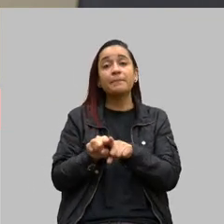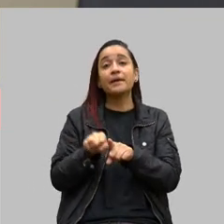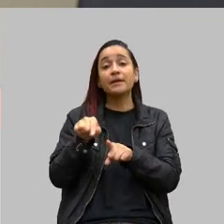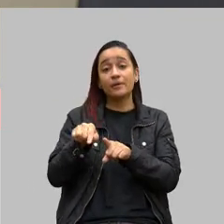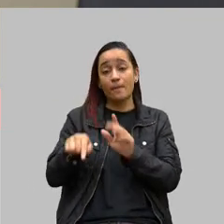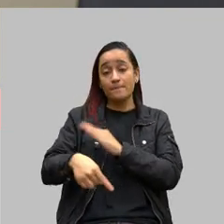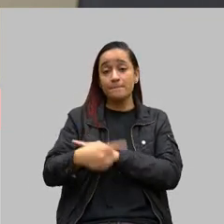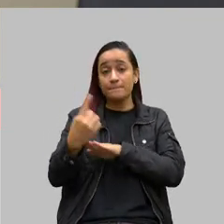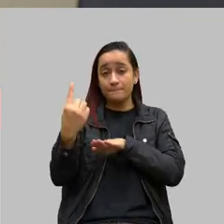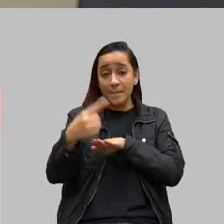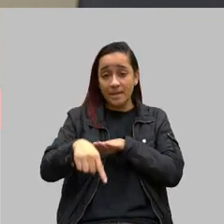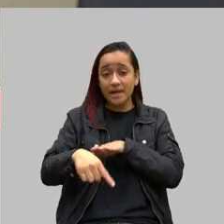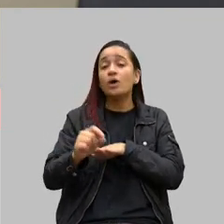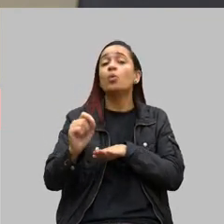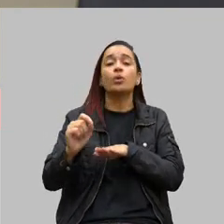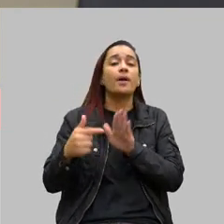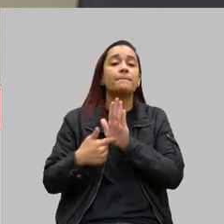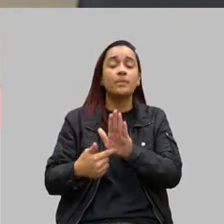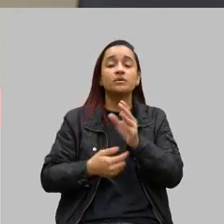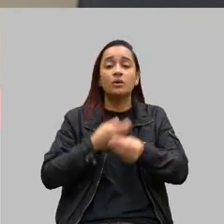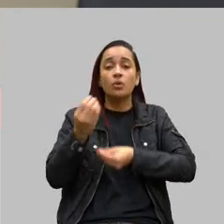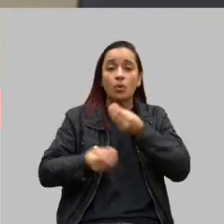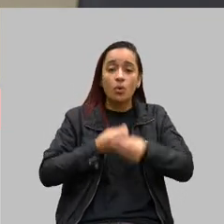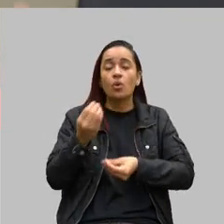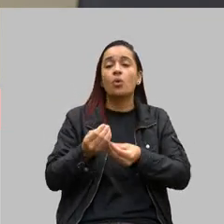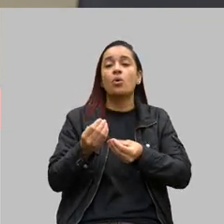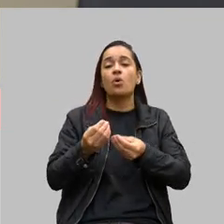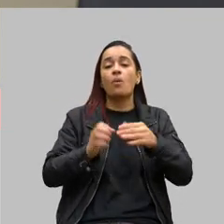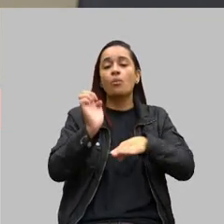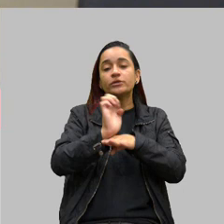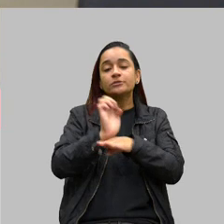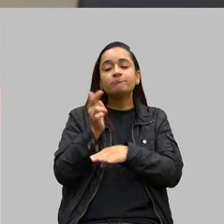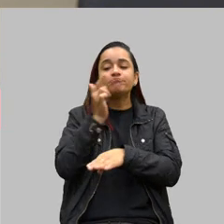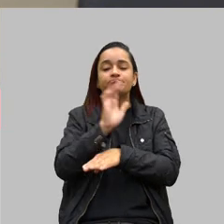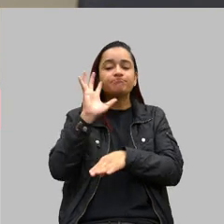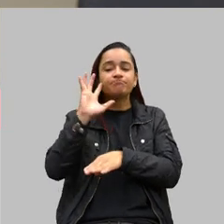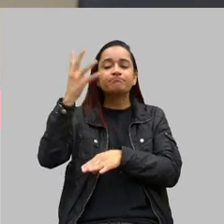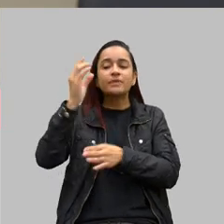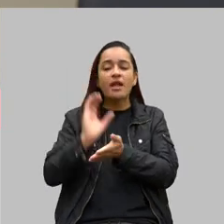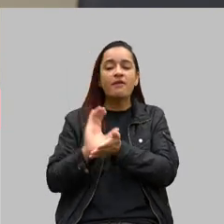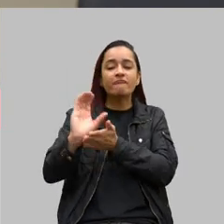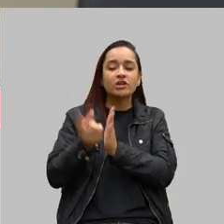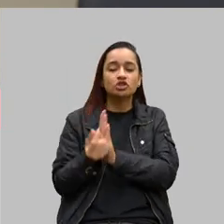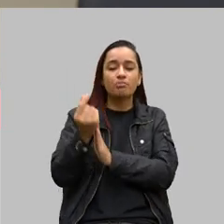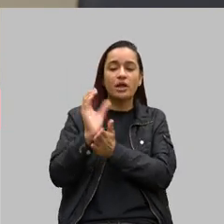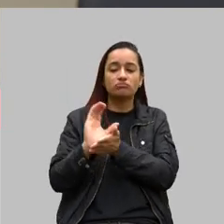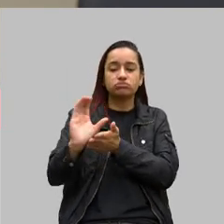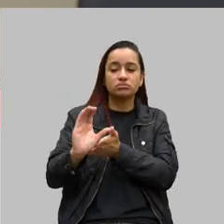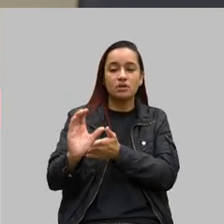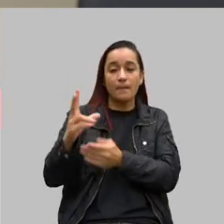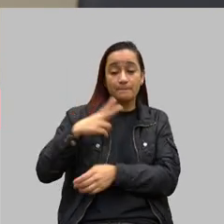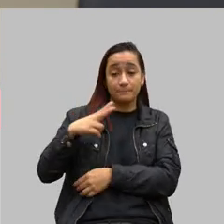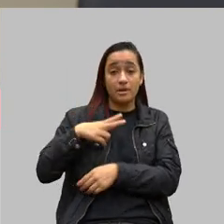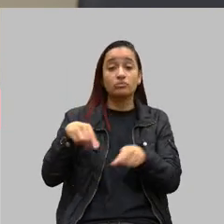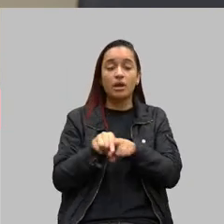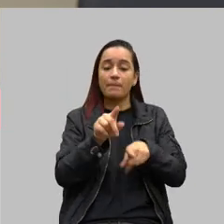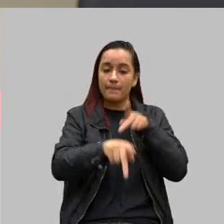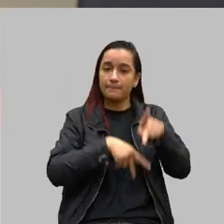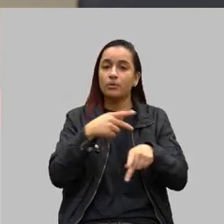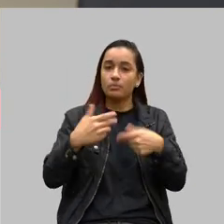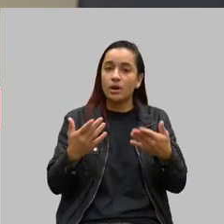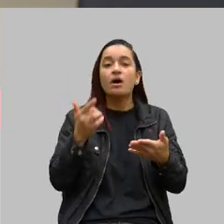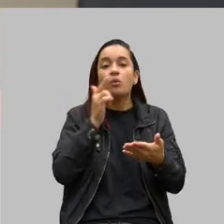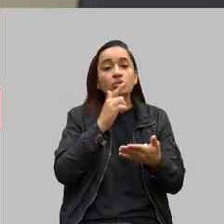viabilizar os investimentos em infraestrutura Como Eu mencionei né a complementação do investimento público e do investimento privado então a gente entende que essa é a fórmula pra gente poder